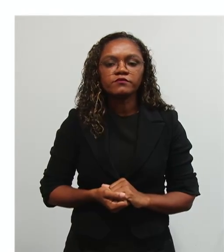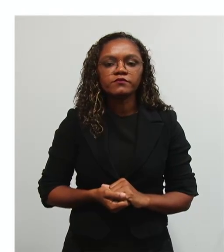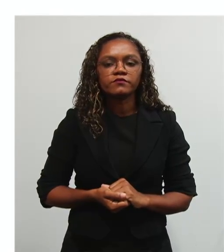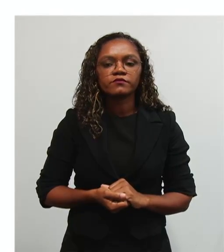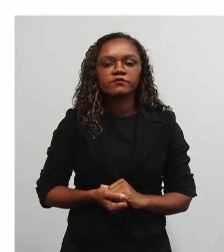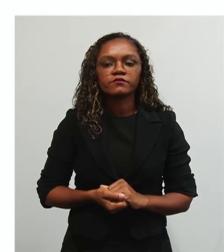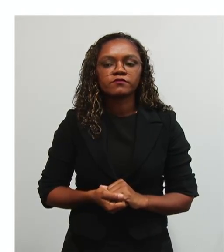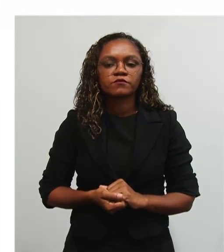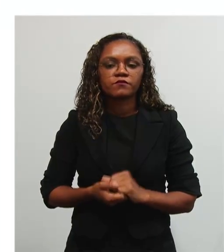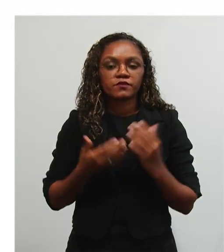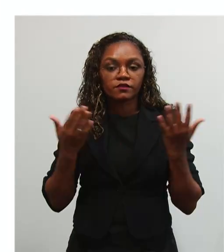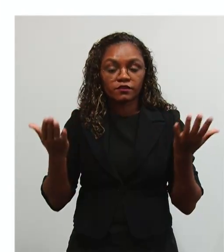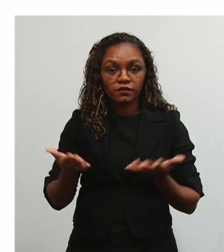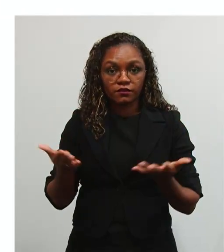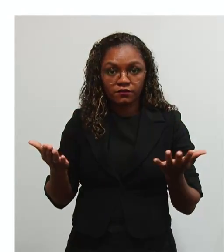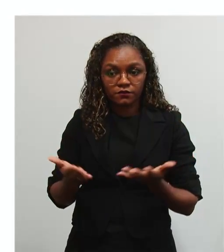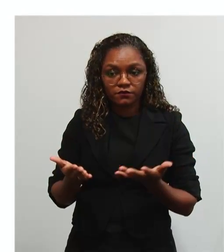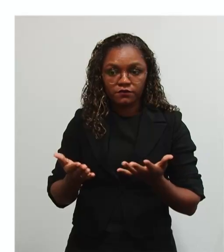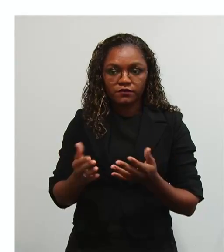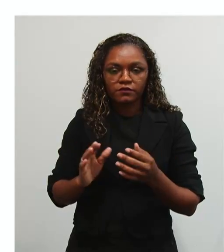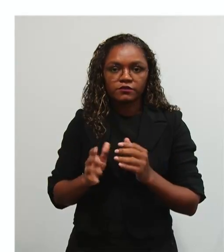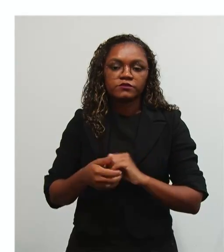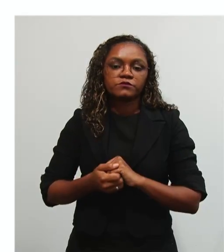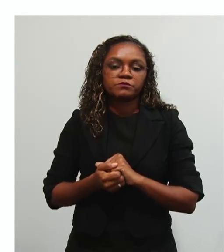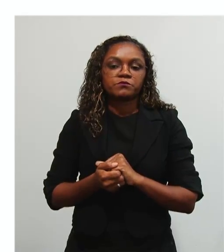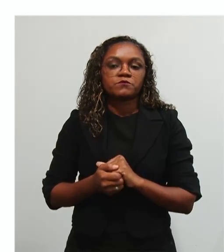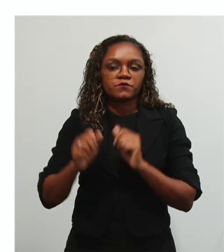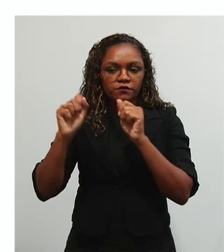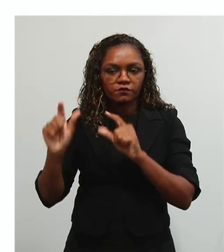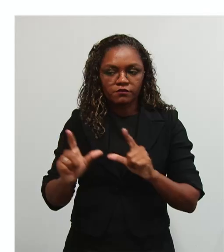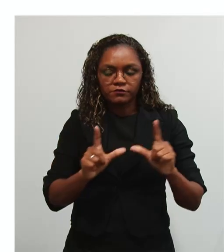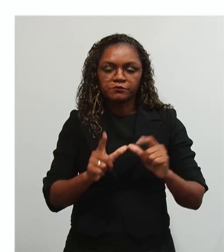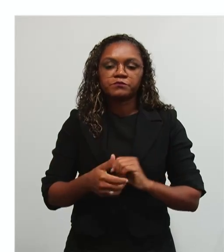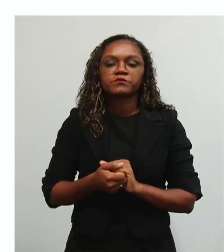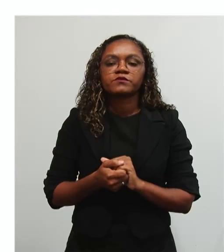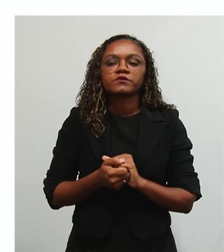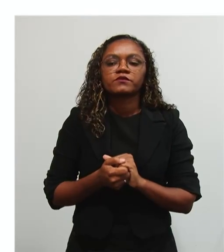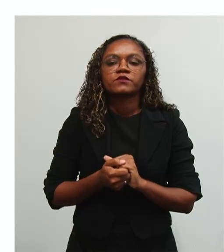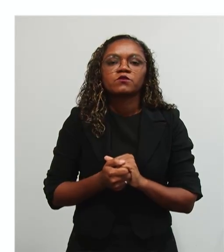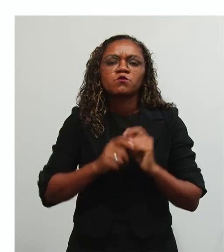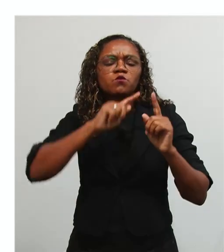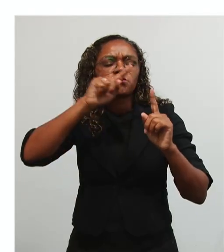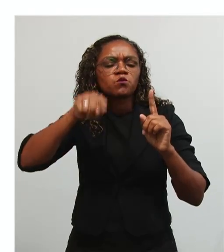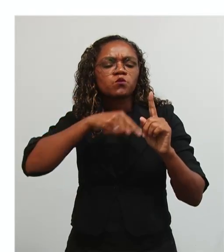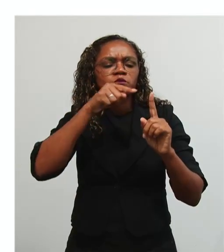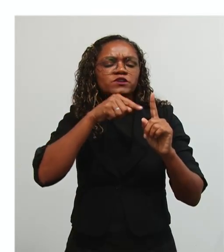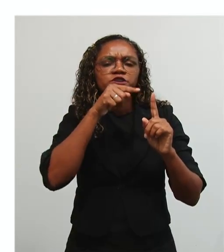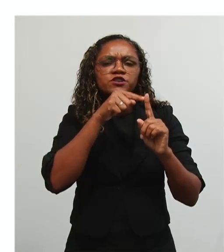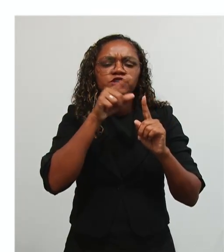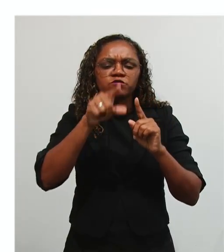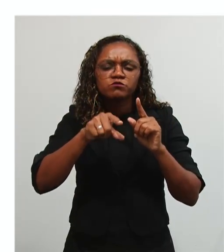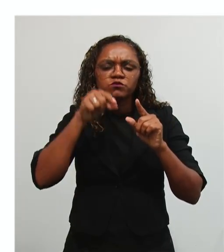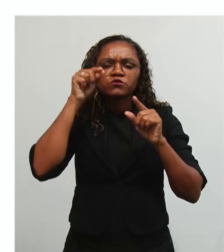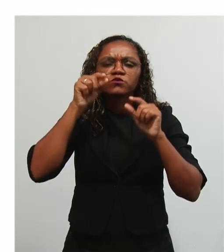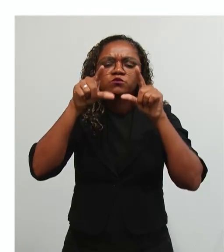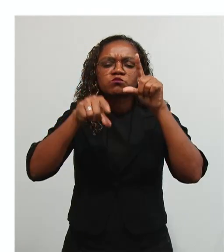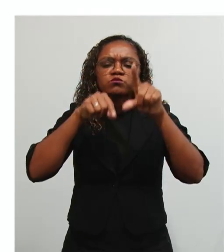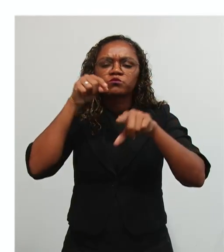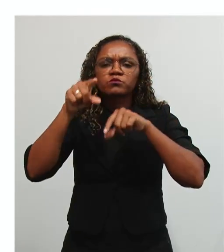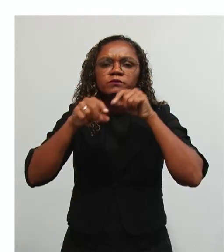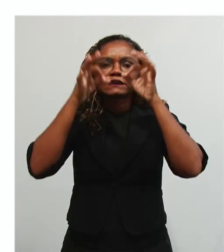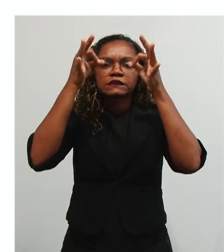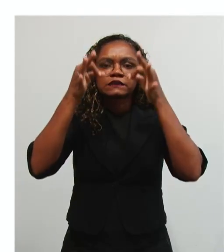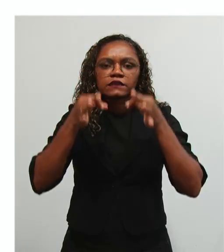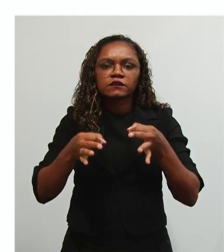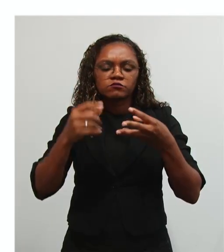Peraí, só um minutinho, ele tá pulando aqui. Agora foi. Como definir objetivos? Então, depois